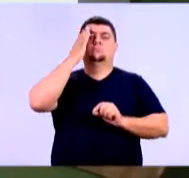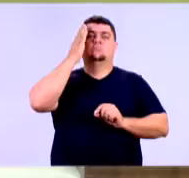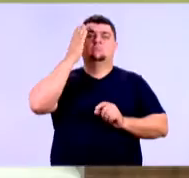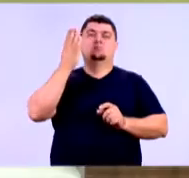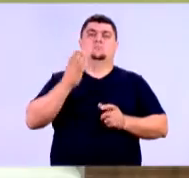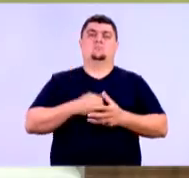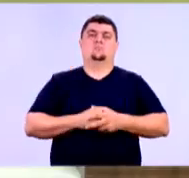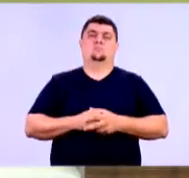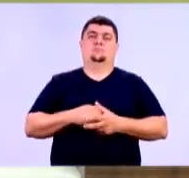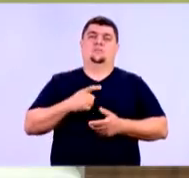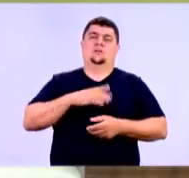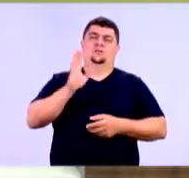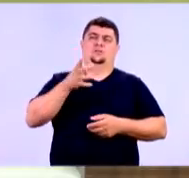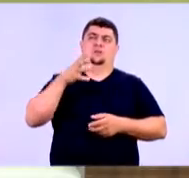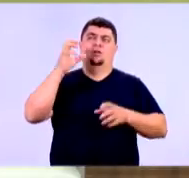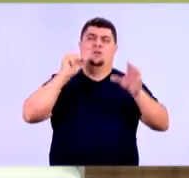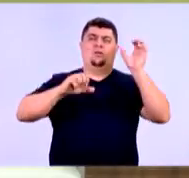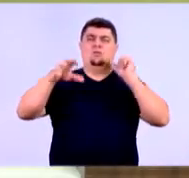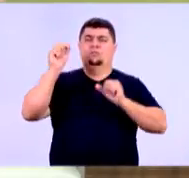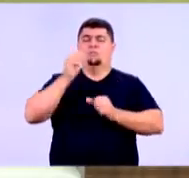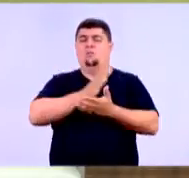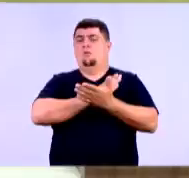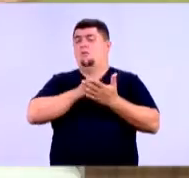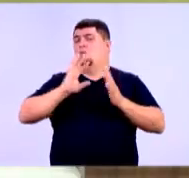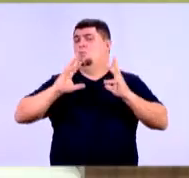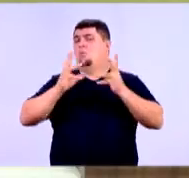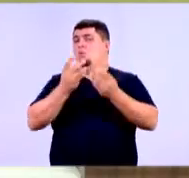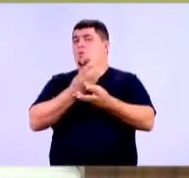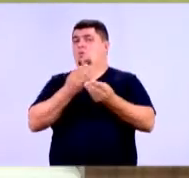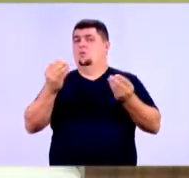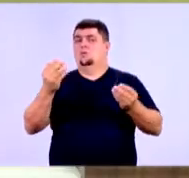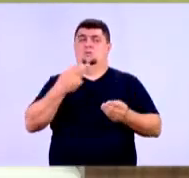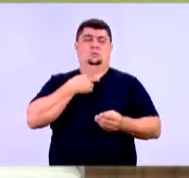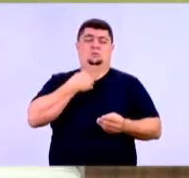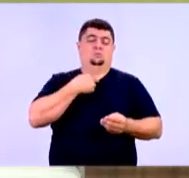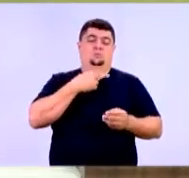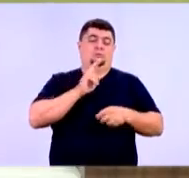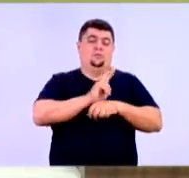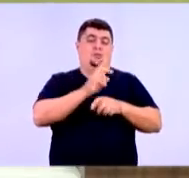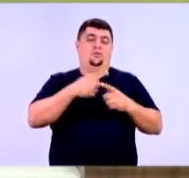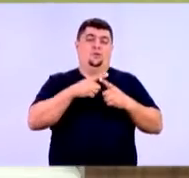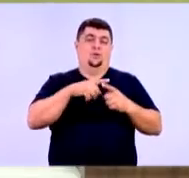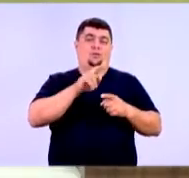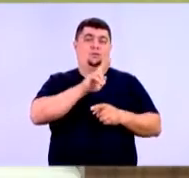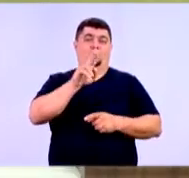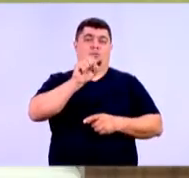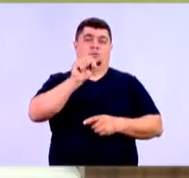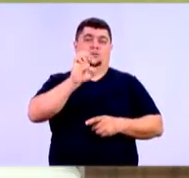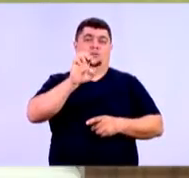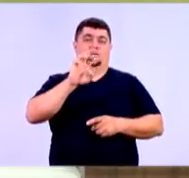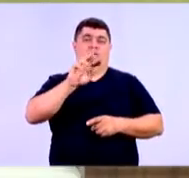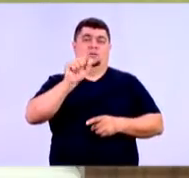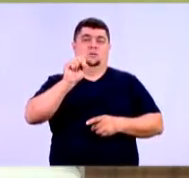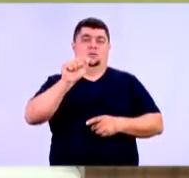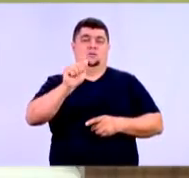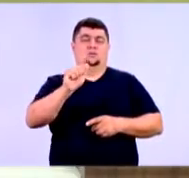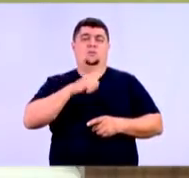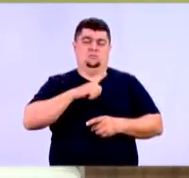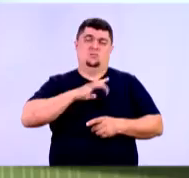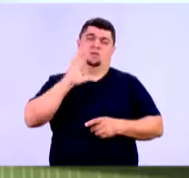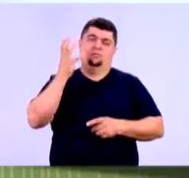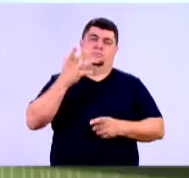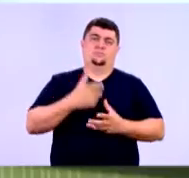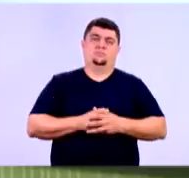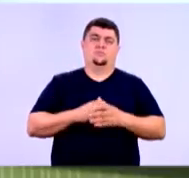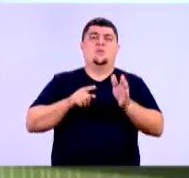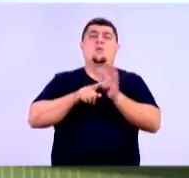Ah, sim, isso eu já ouvi várias vezes, né? Infelizmente não posso fazer o crédito porque o nome está no Serasa. Então isso acaba acontecendo. Vamos deixar essa